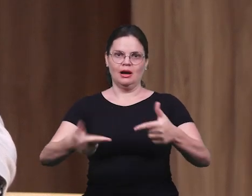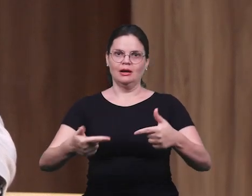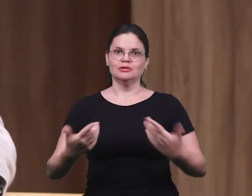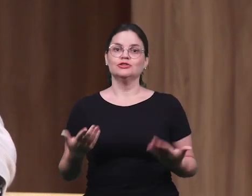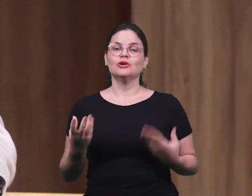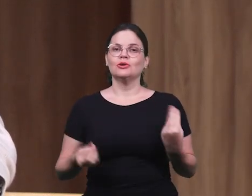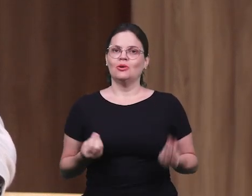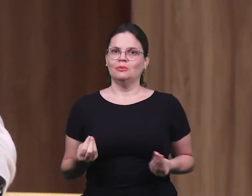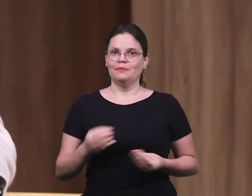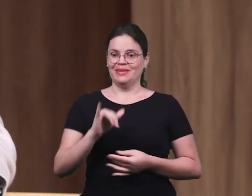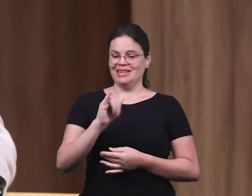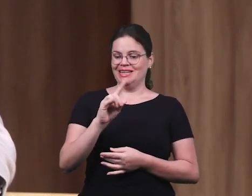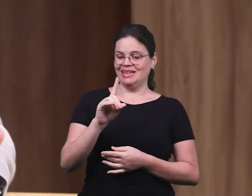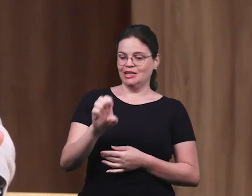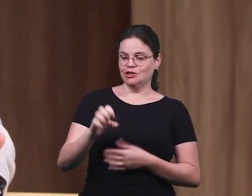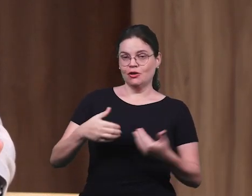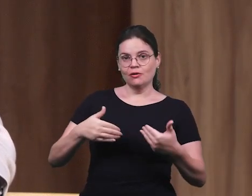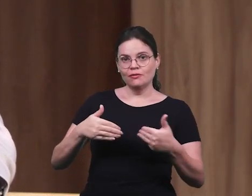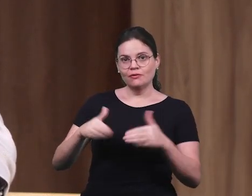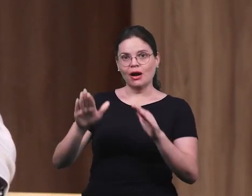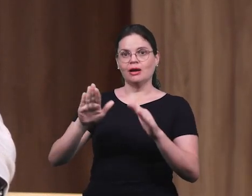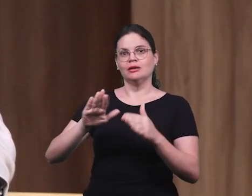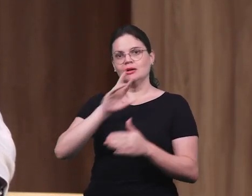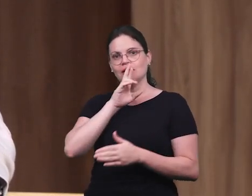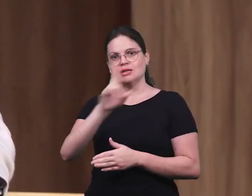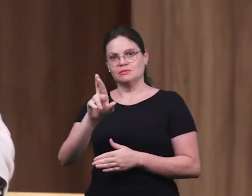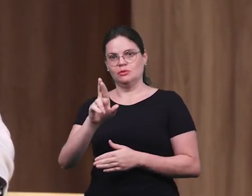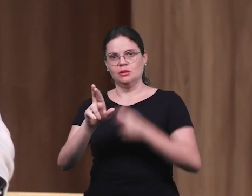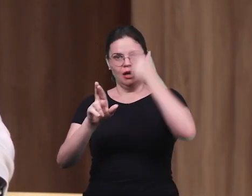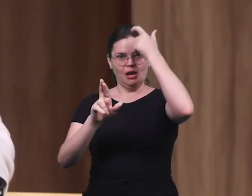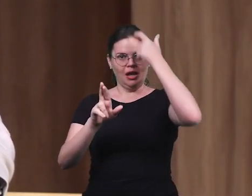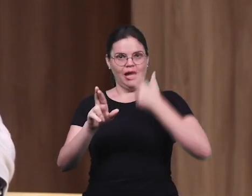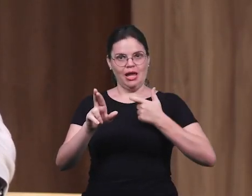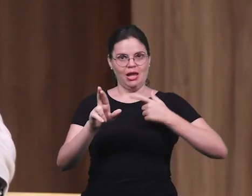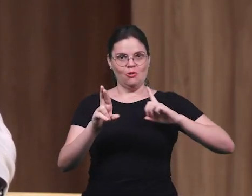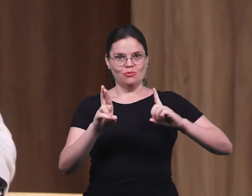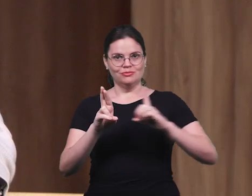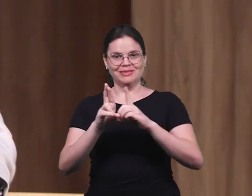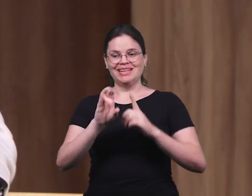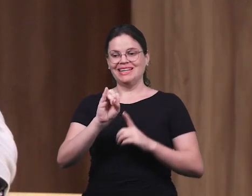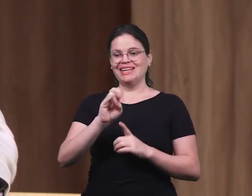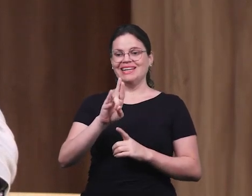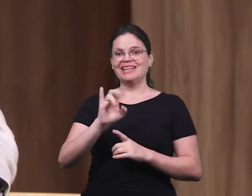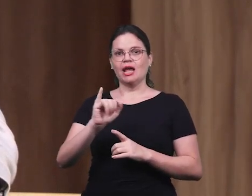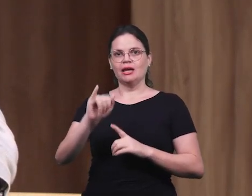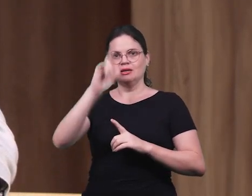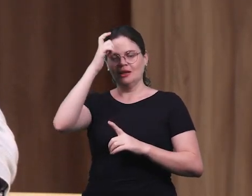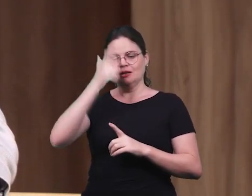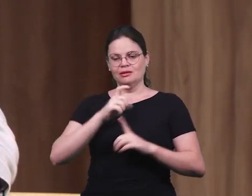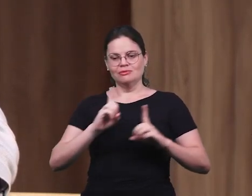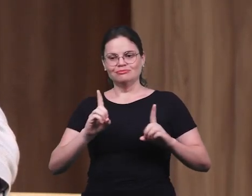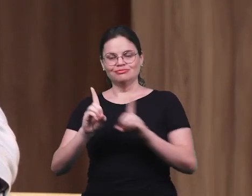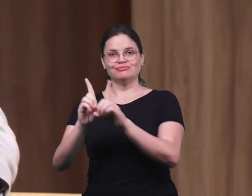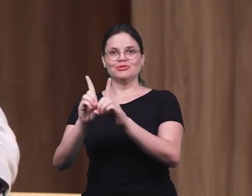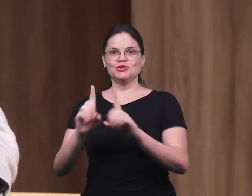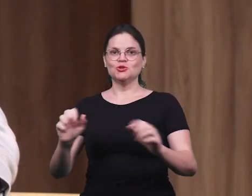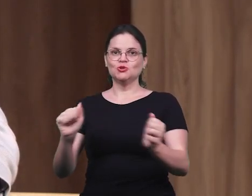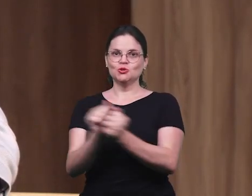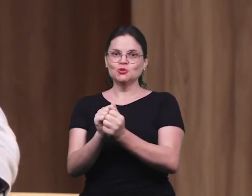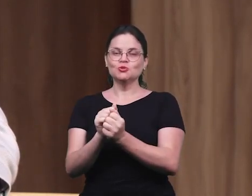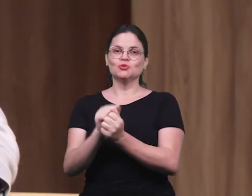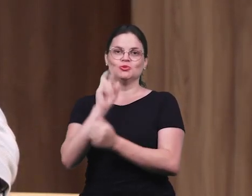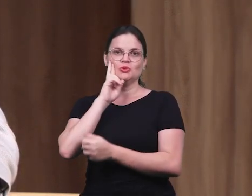O ide é uma resposta. Mas o que serve ao Senhor, o que quer viver uma